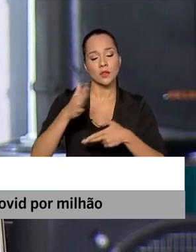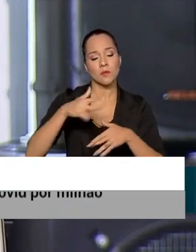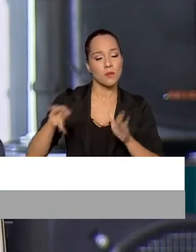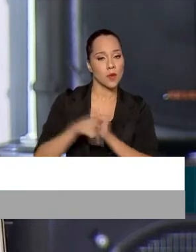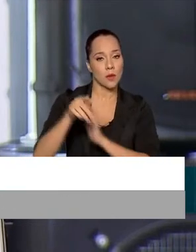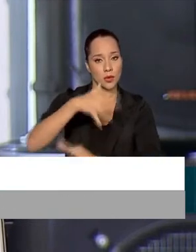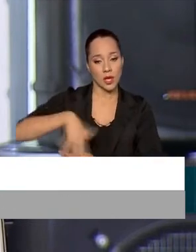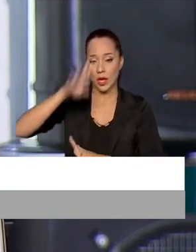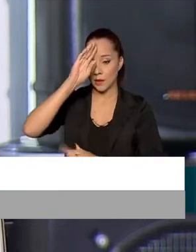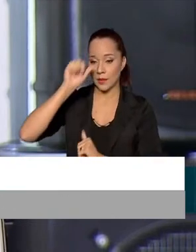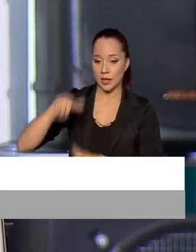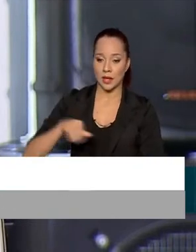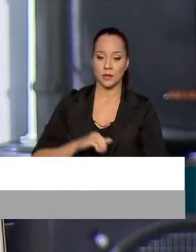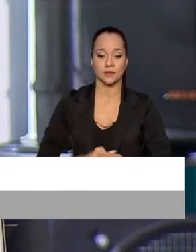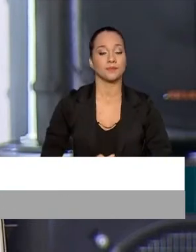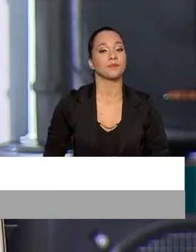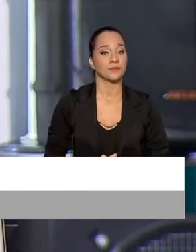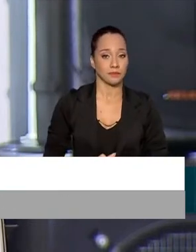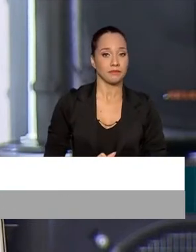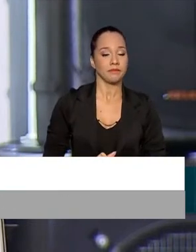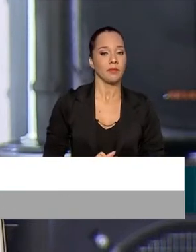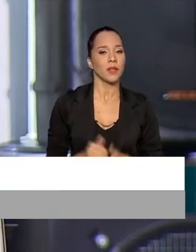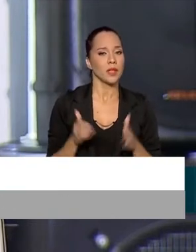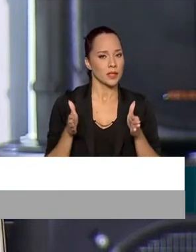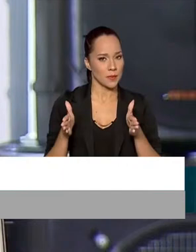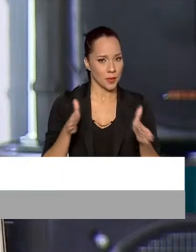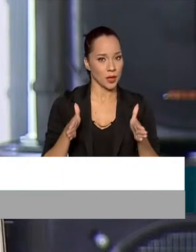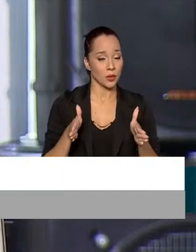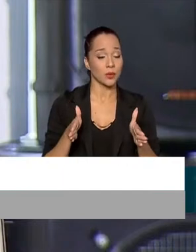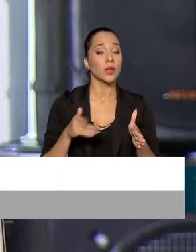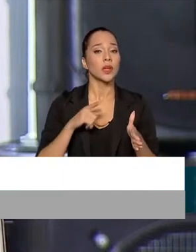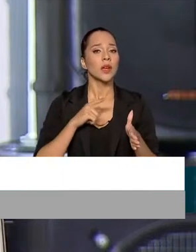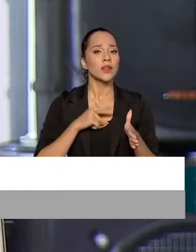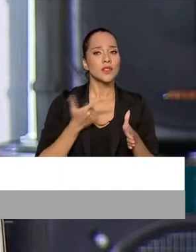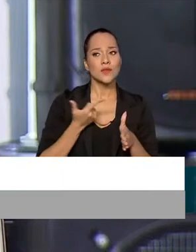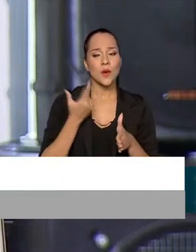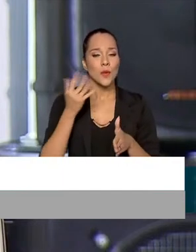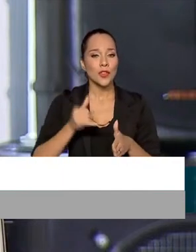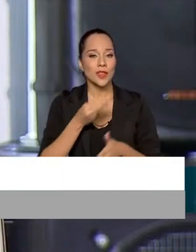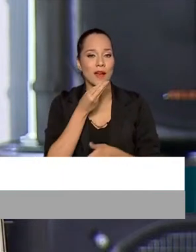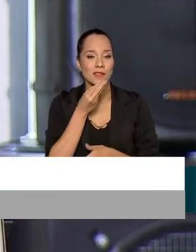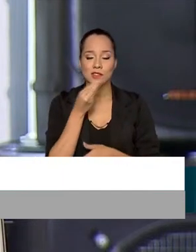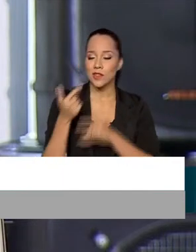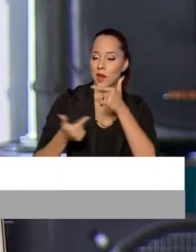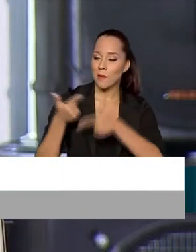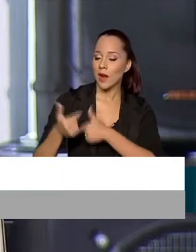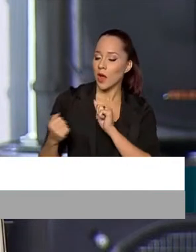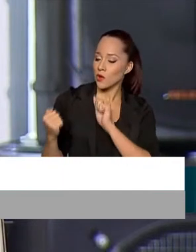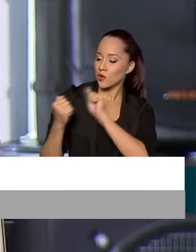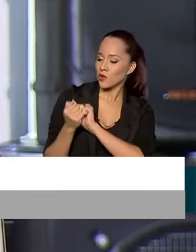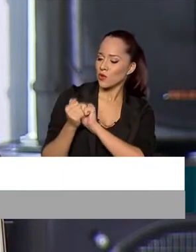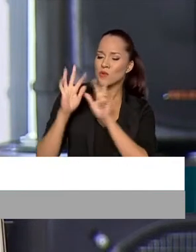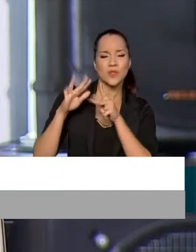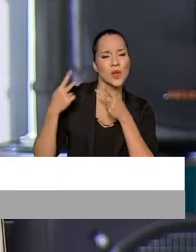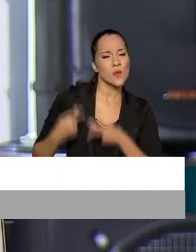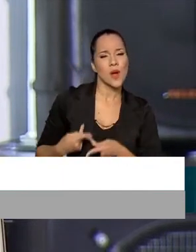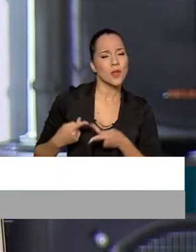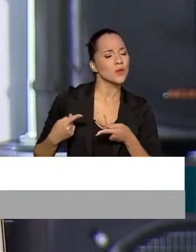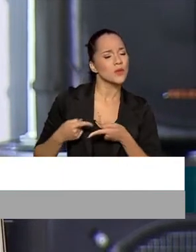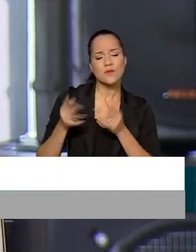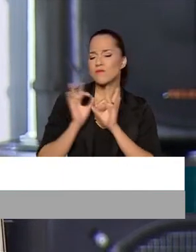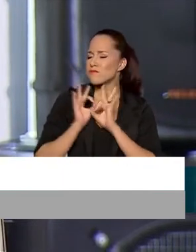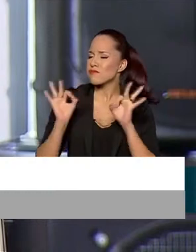militar. Nesse período, tive a oportunidade de conviver e trabalhar e ombrear com seres humanos